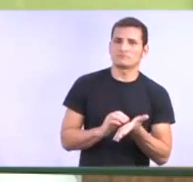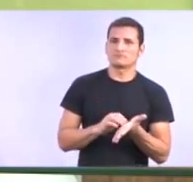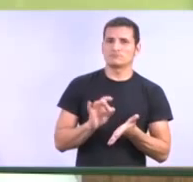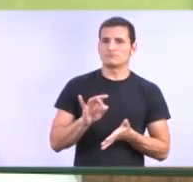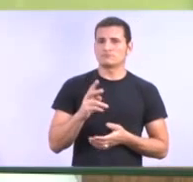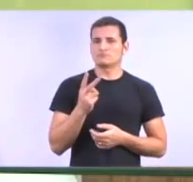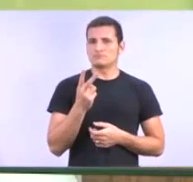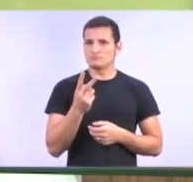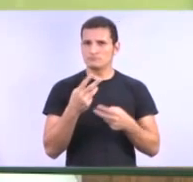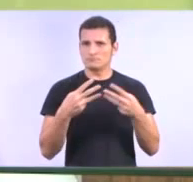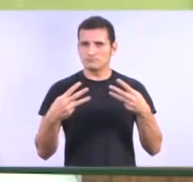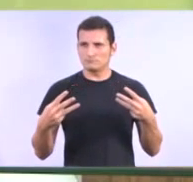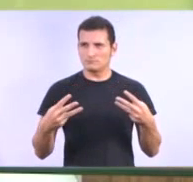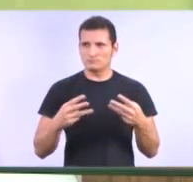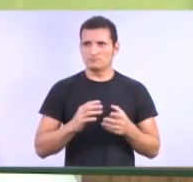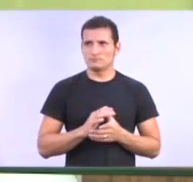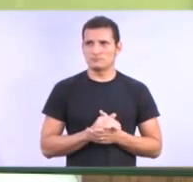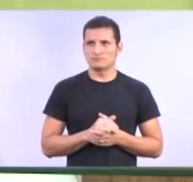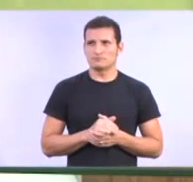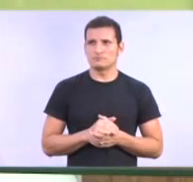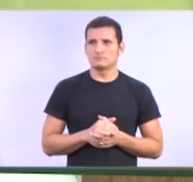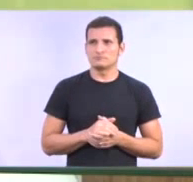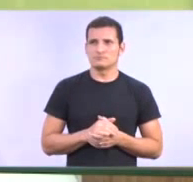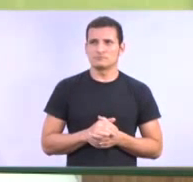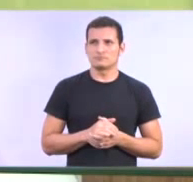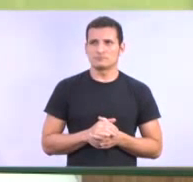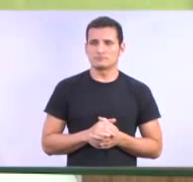redes que estão